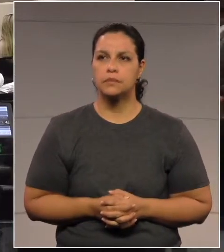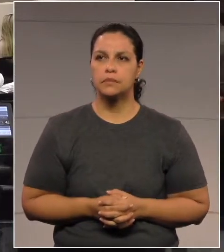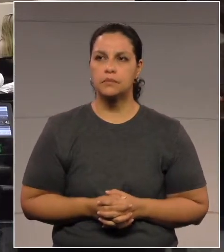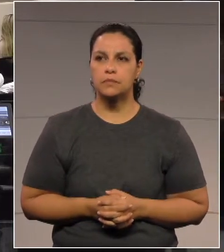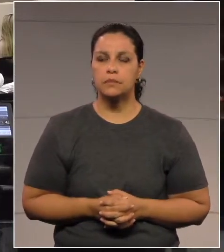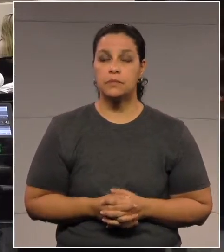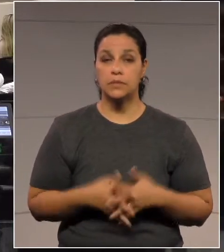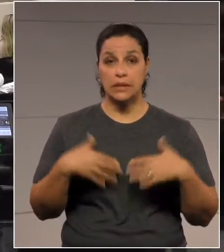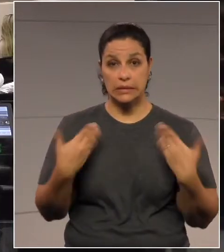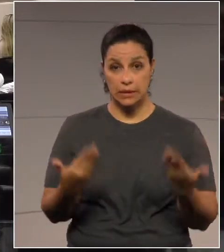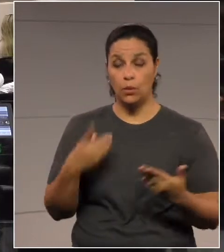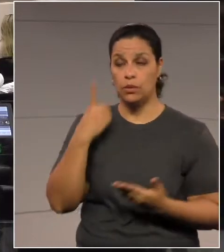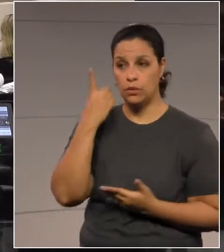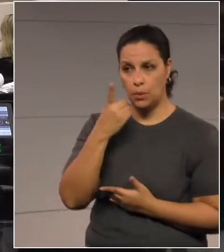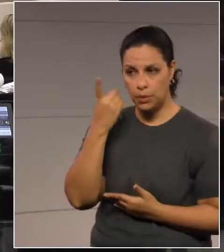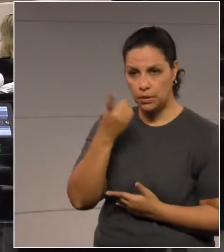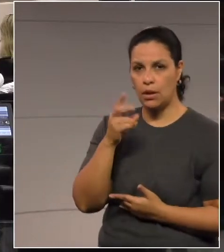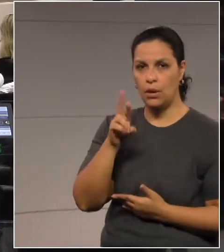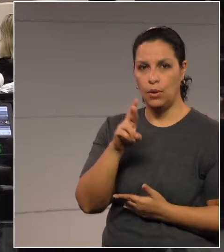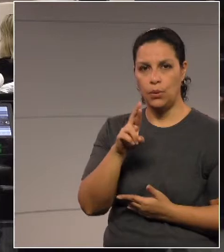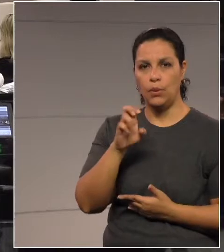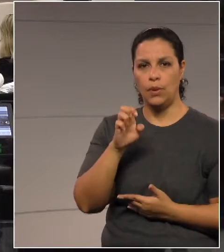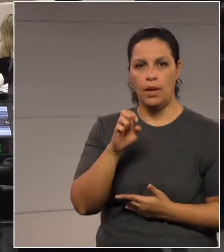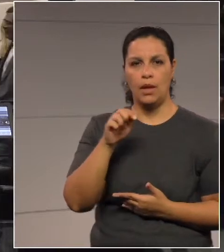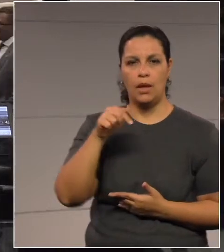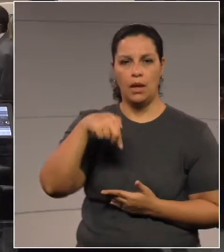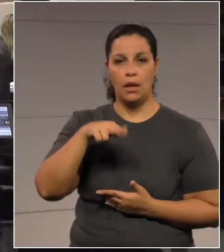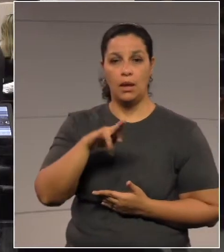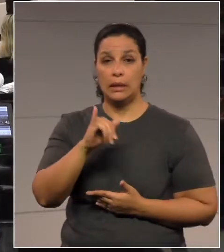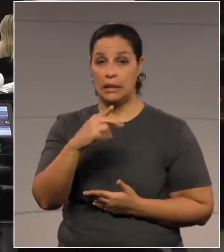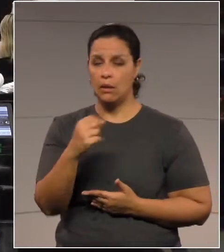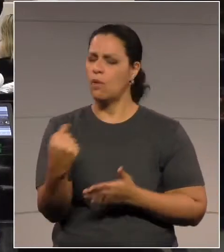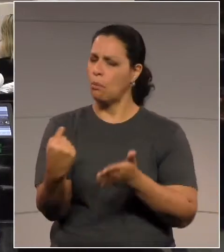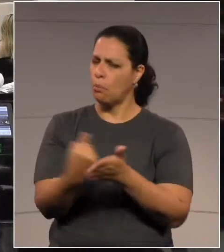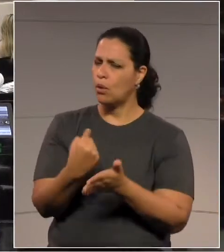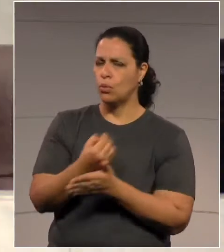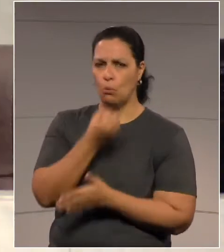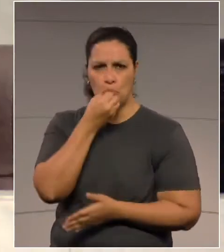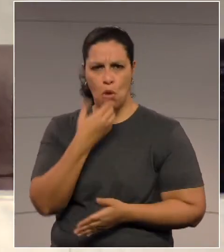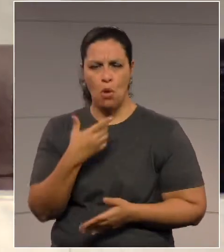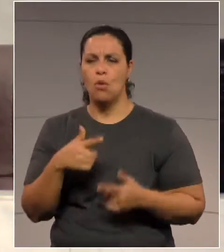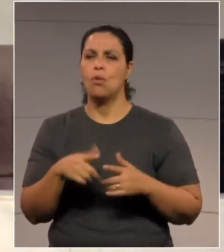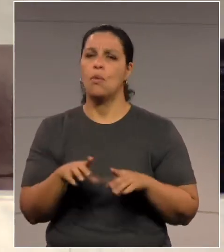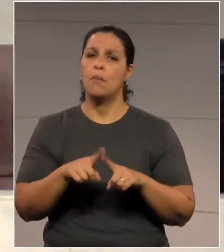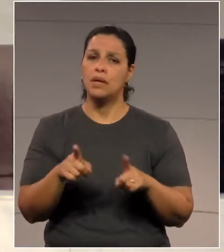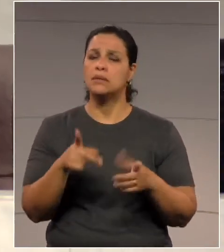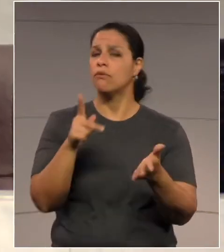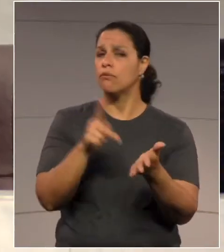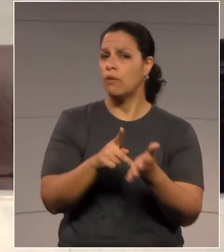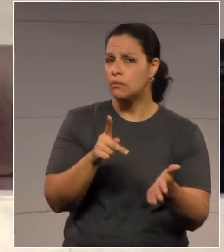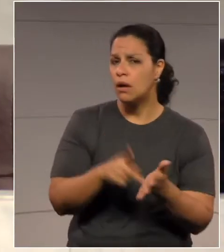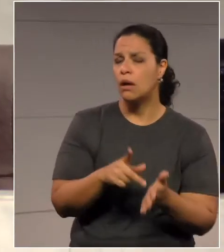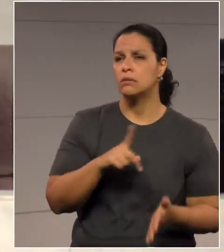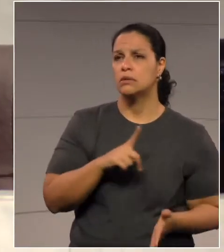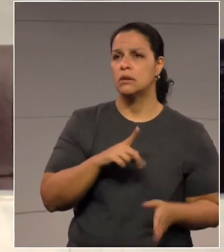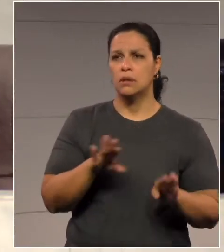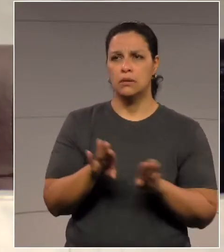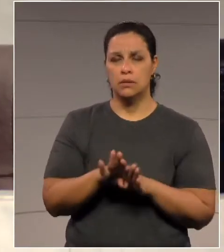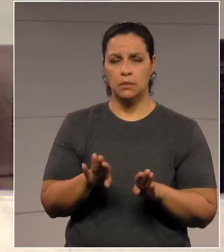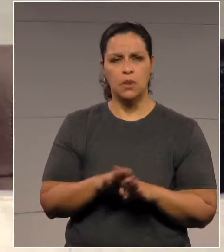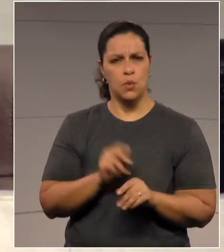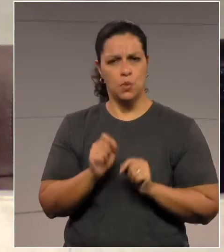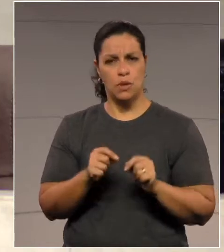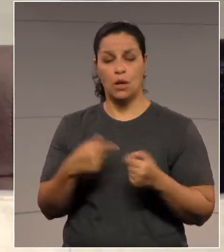Nobre deputado Requião Filho, o senhor é muito boa o seu questionamento. De fato, existe